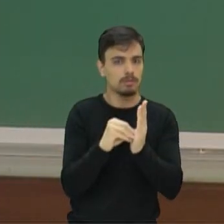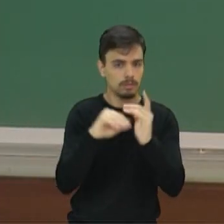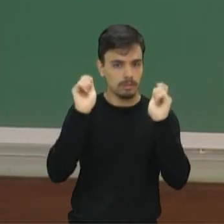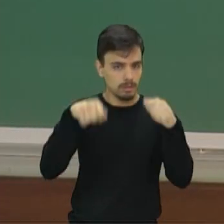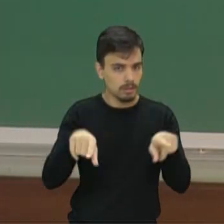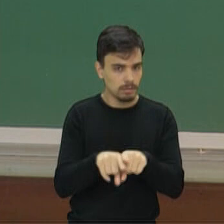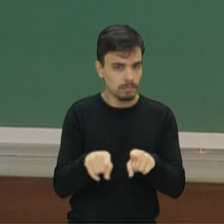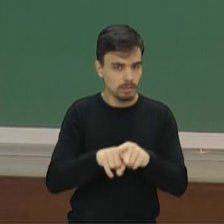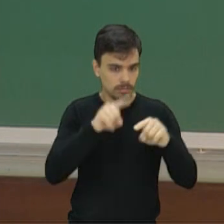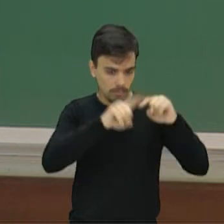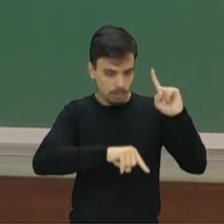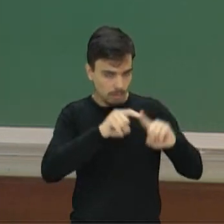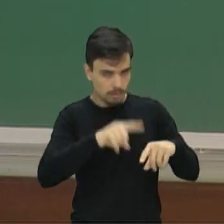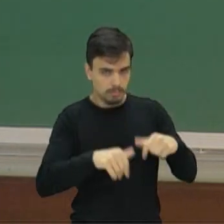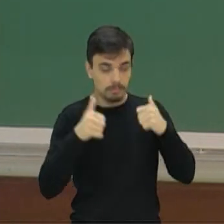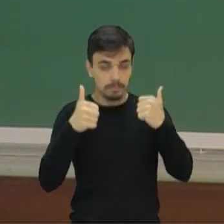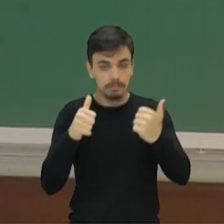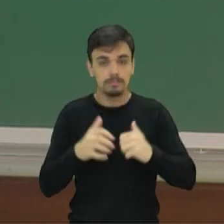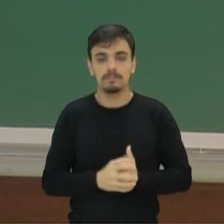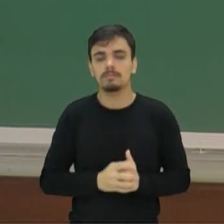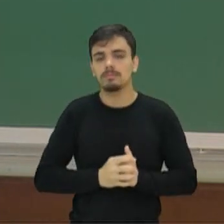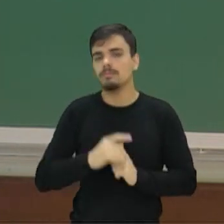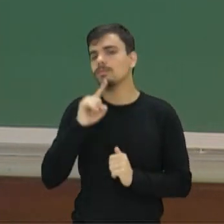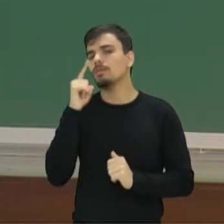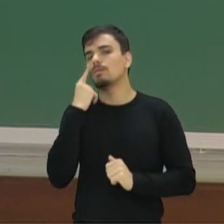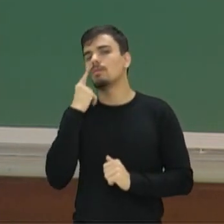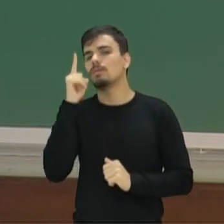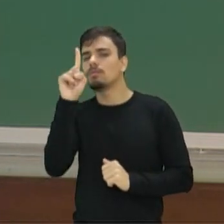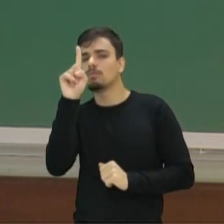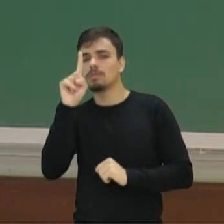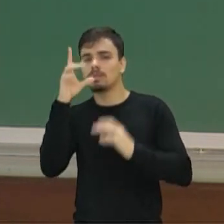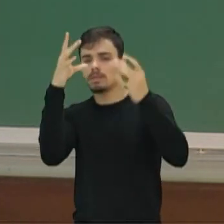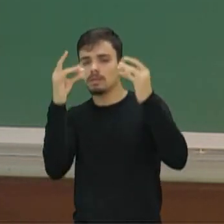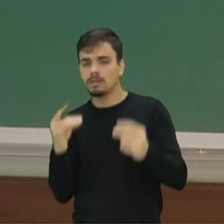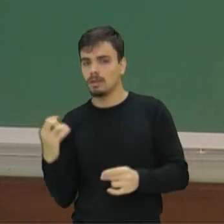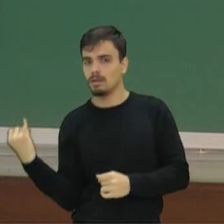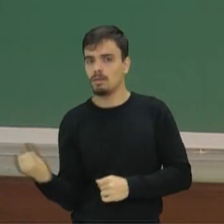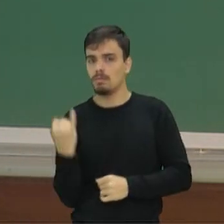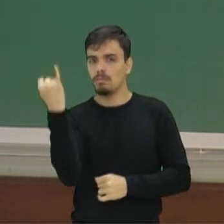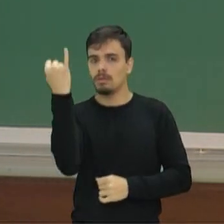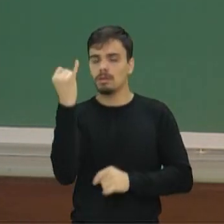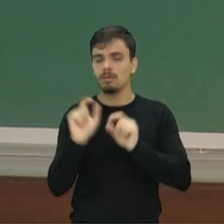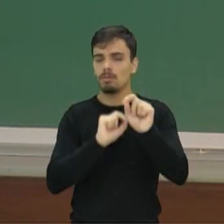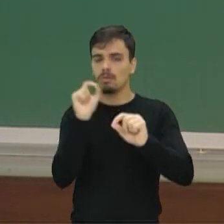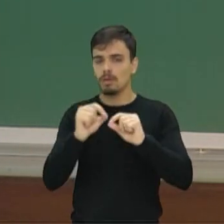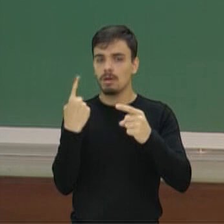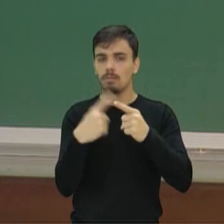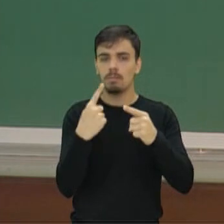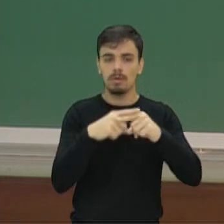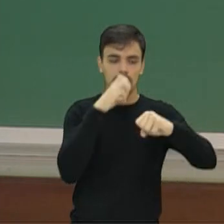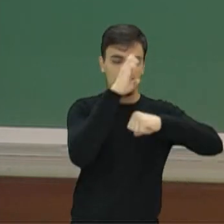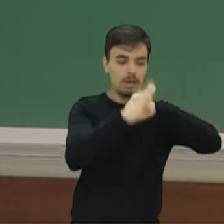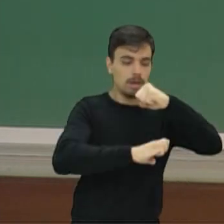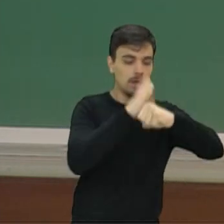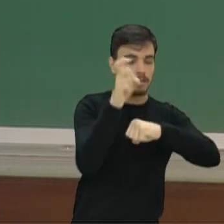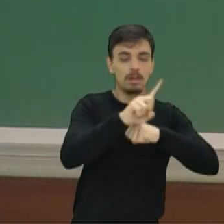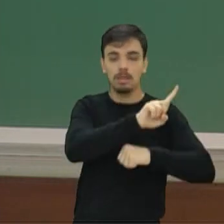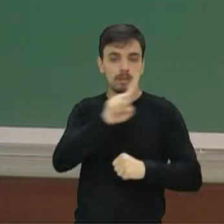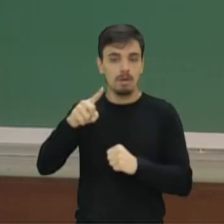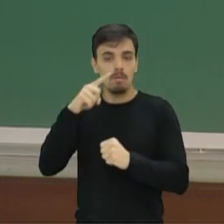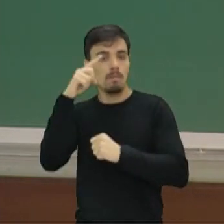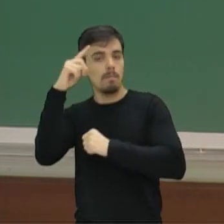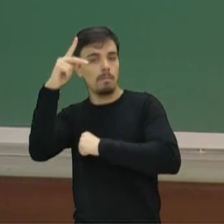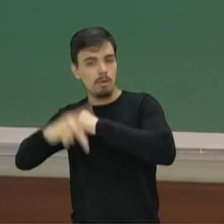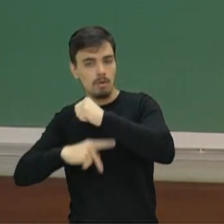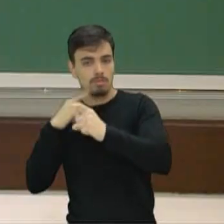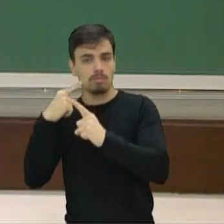elétrons na matéria, beleza? Pessoal, um detalhe importante. Ei, por que é o elétron e não o próton?